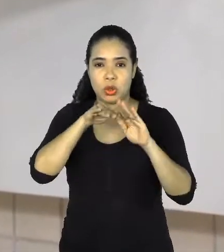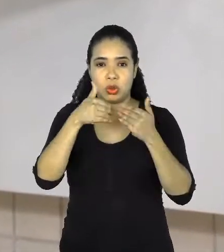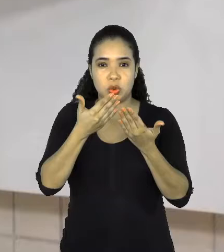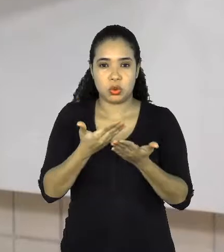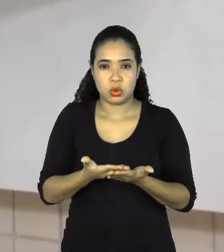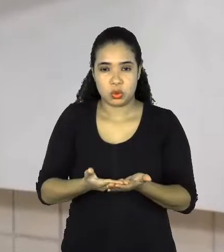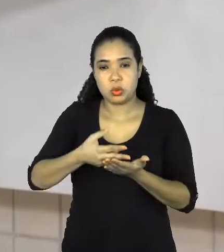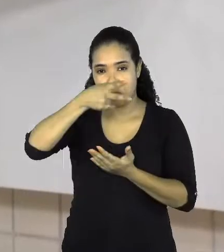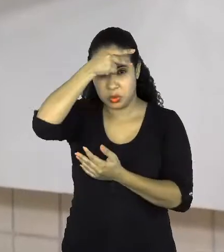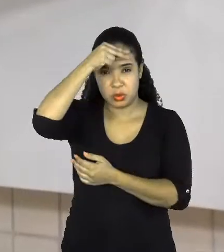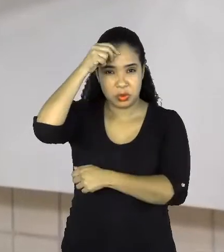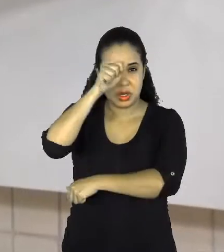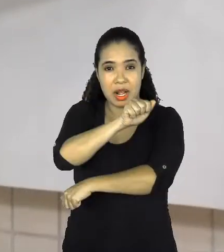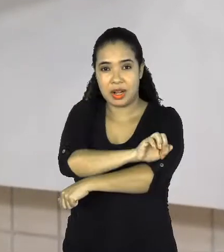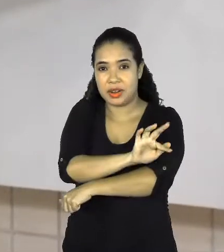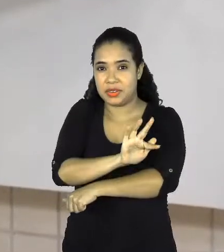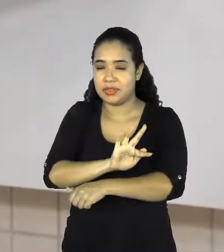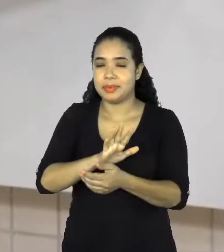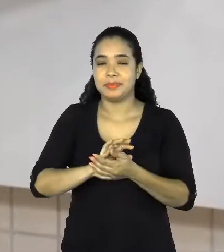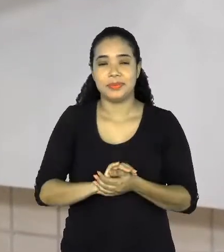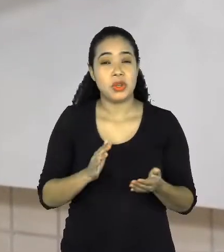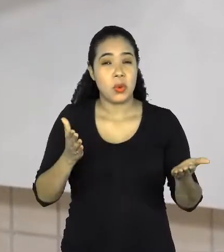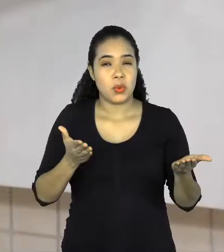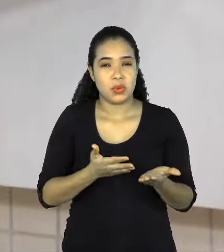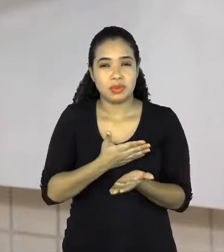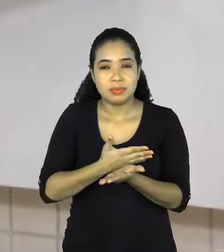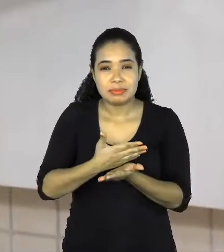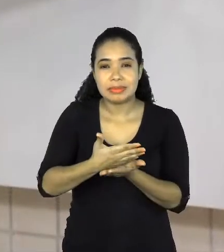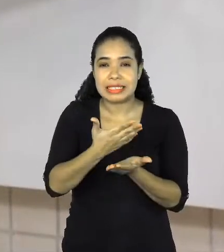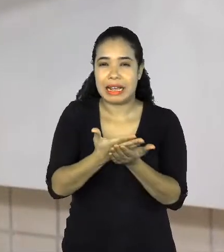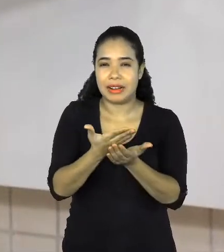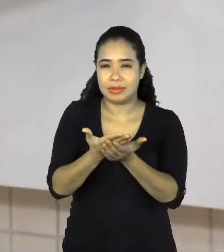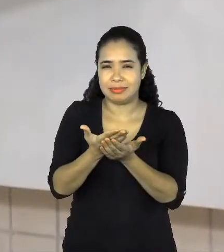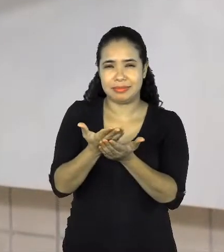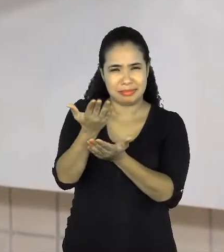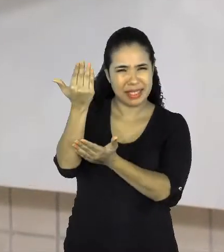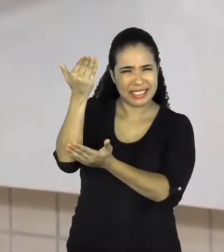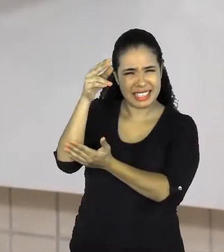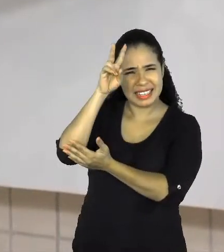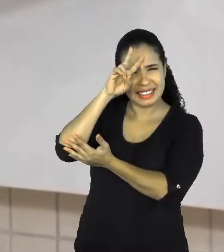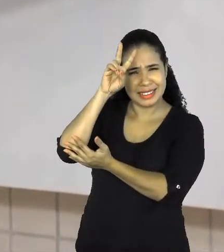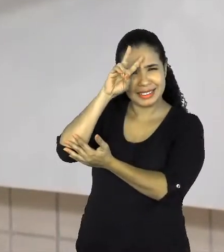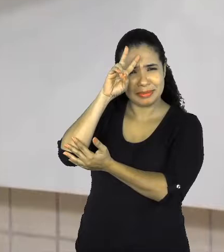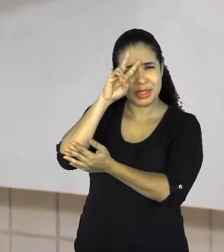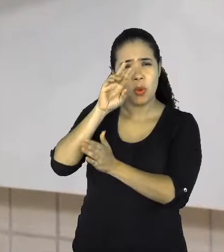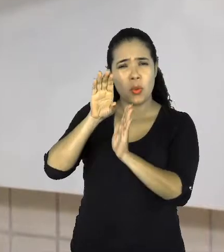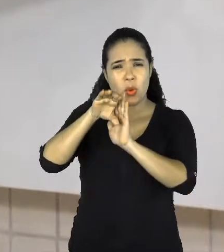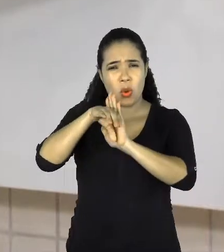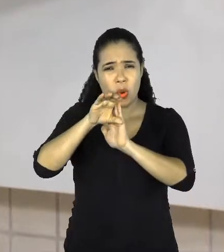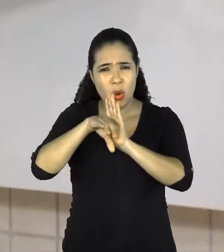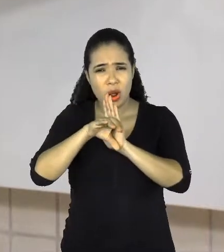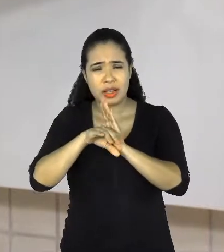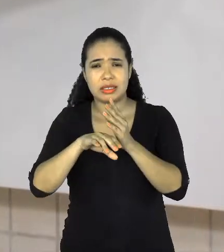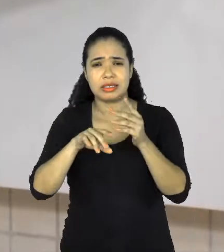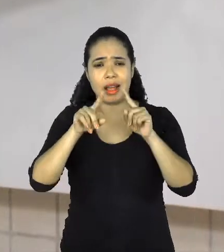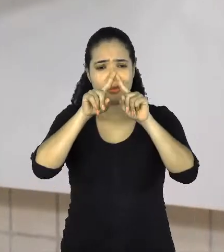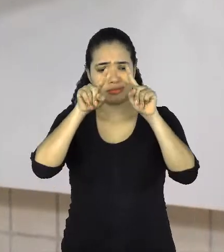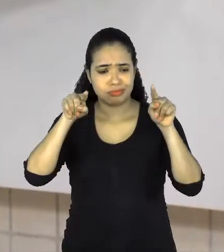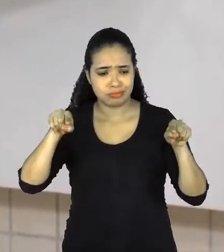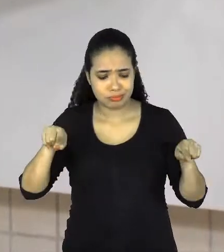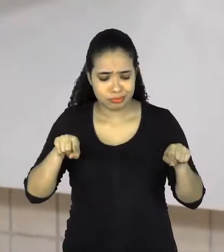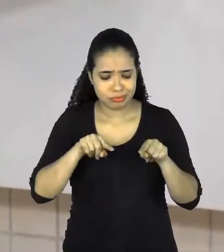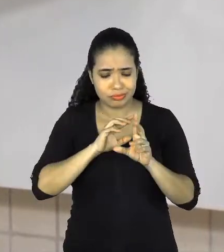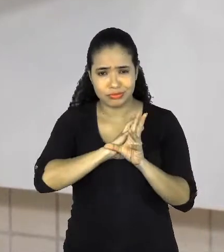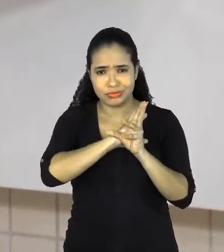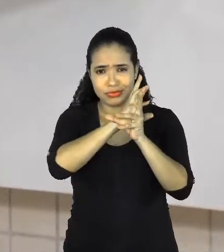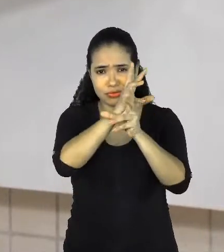continuidade às nossas aulas, nós vimos na última aula trigonometria no triângulo retângulo, os conceitos de seno, cosseno e tangente, e